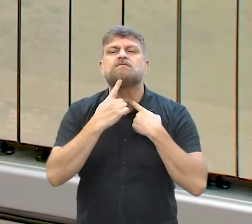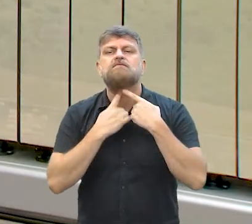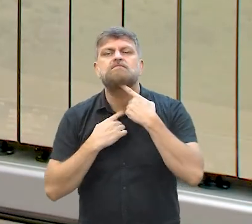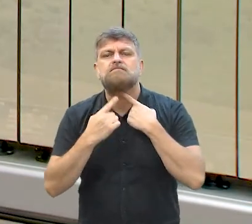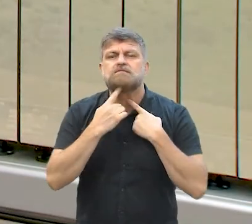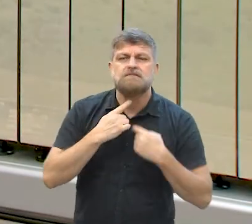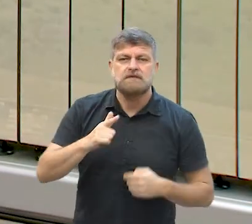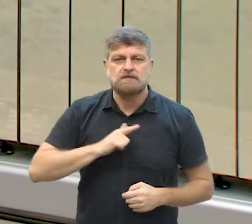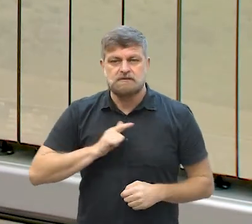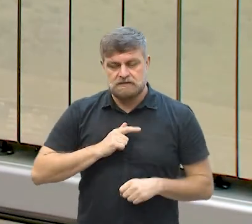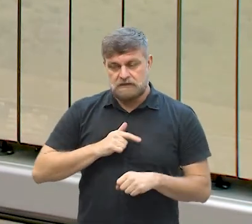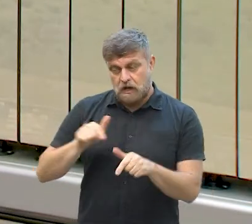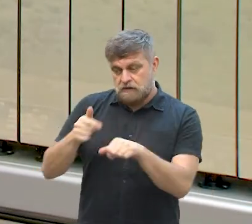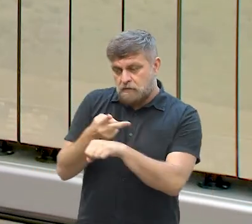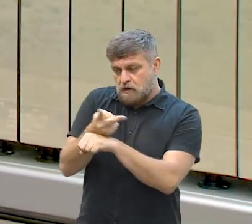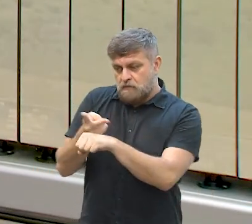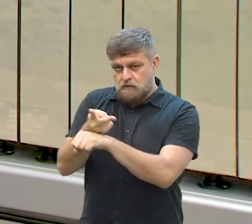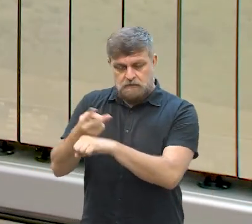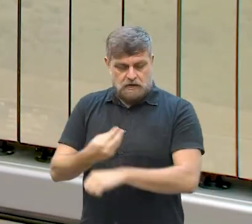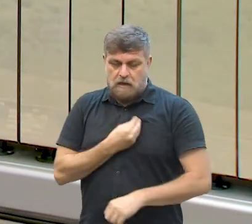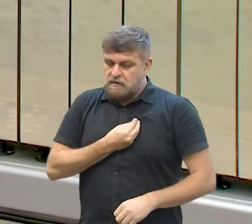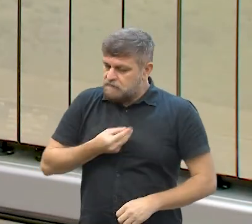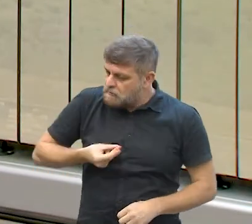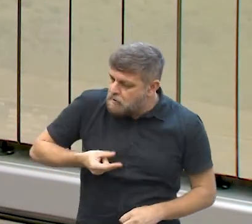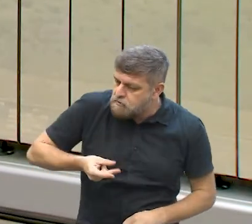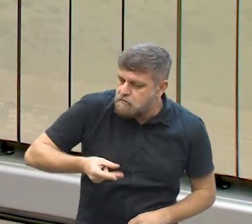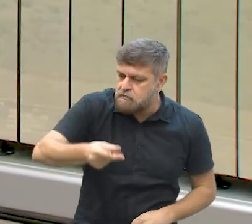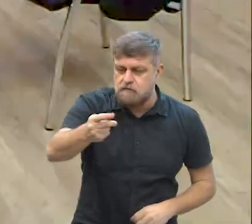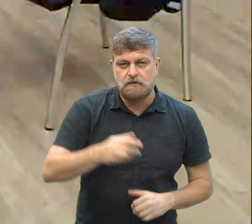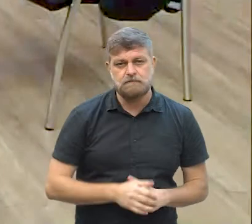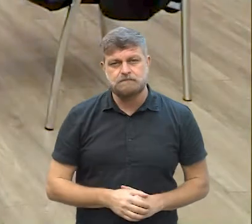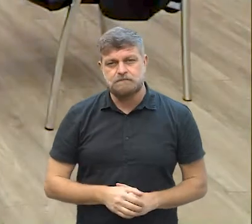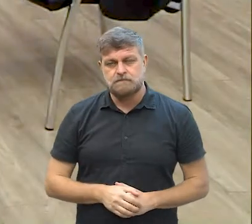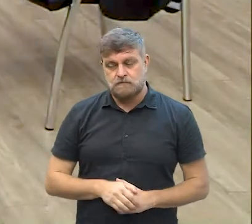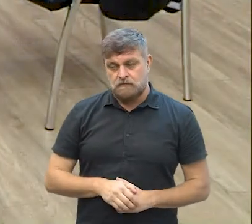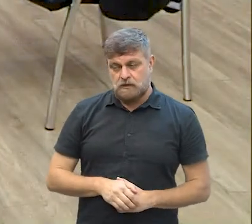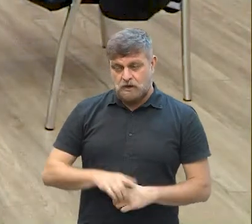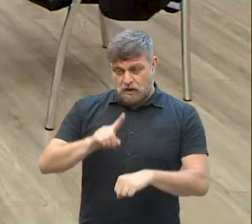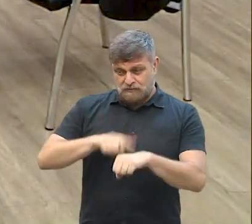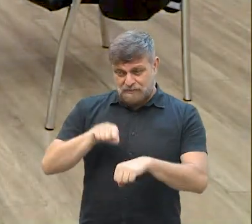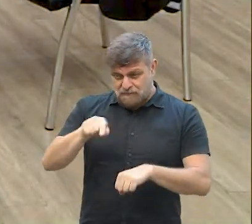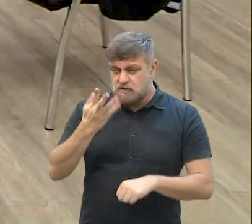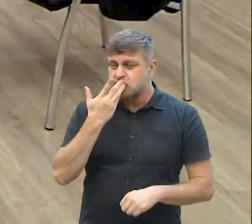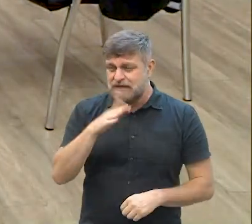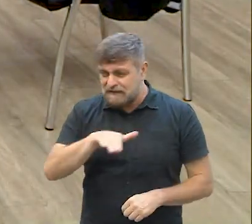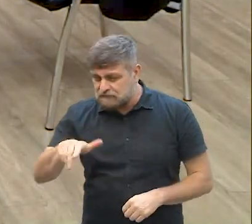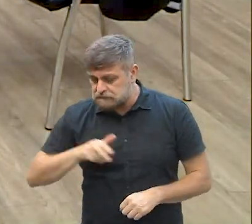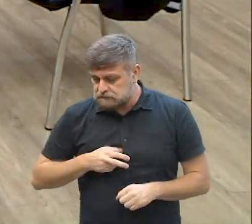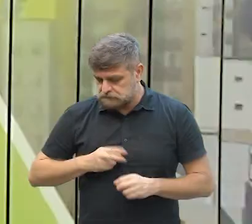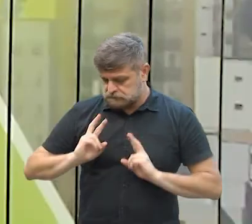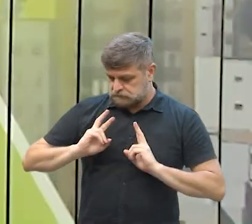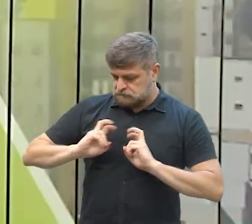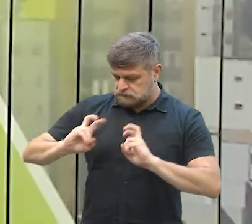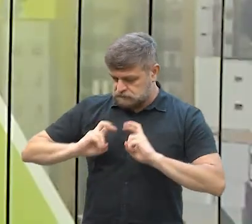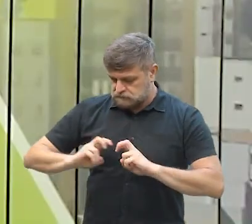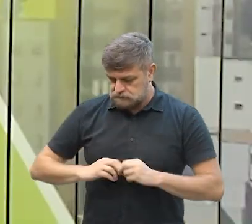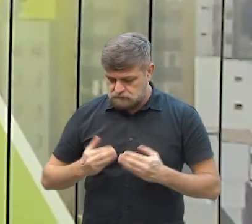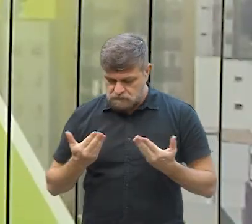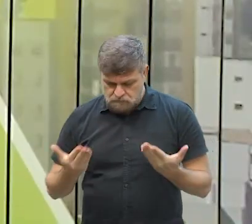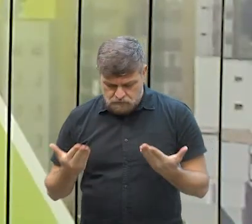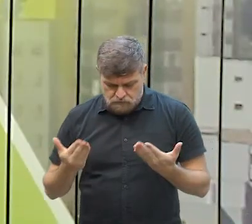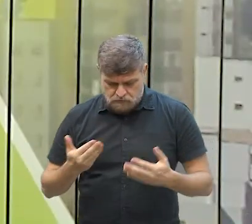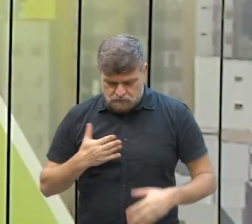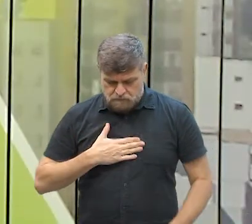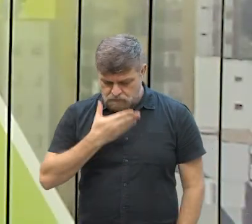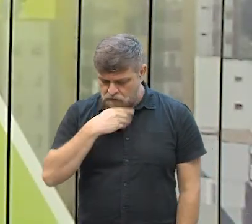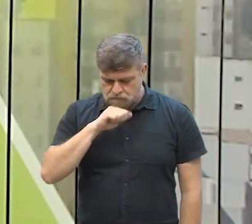desejo mesmo de poder procurar um emprego e começar a vida, né? Ô Jaime, na sua infância, quando você se deu conta de falar, poxa, eu